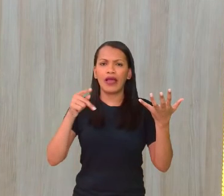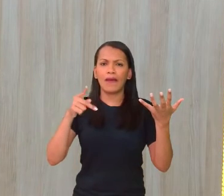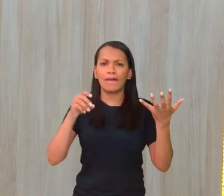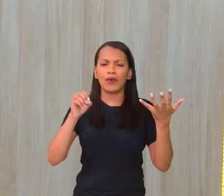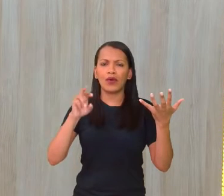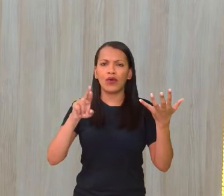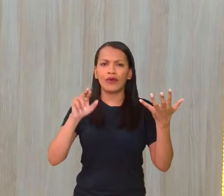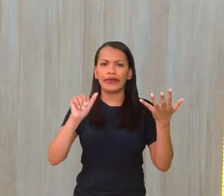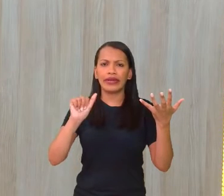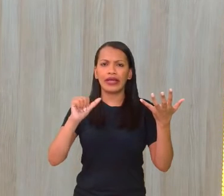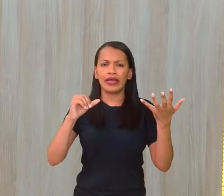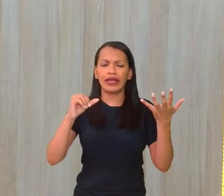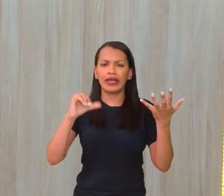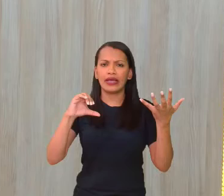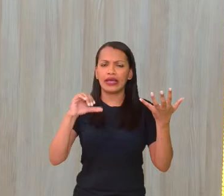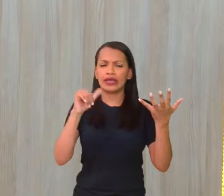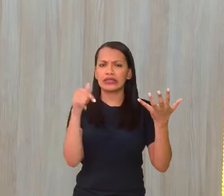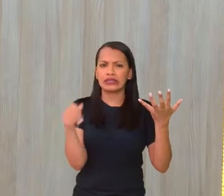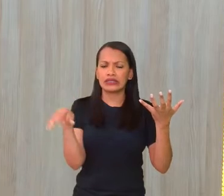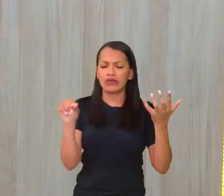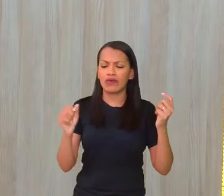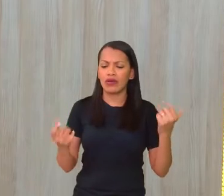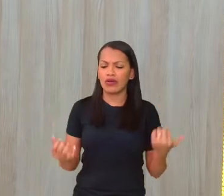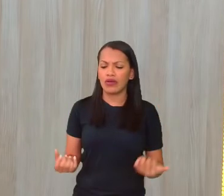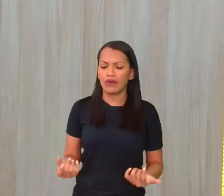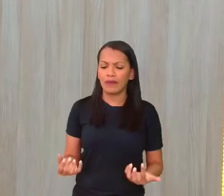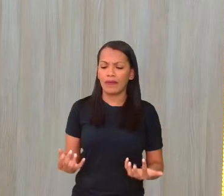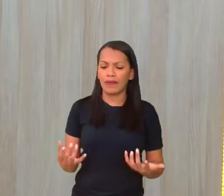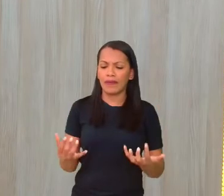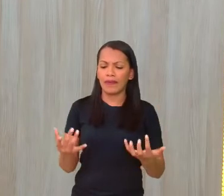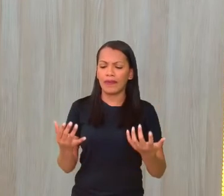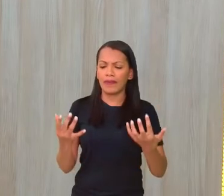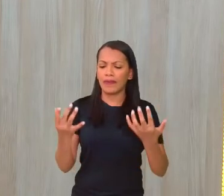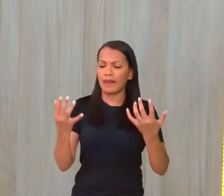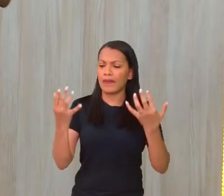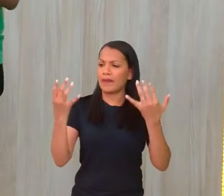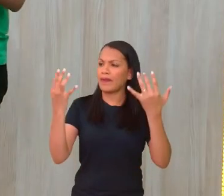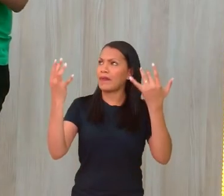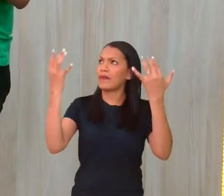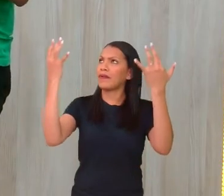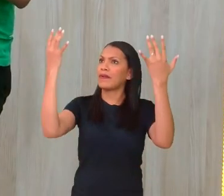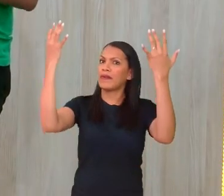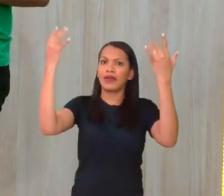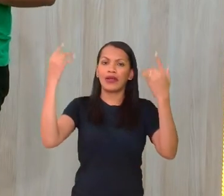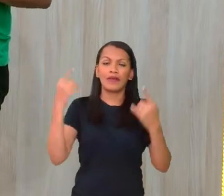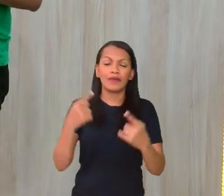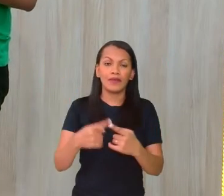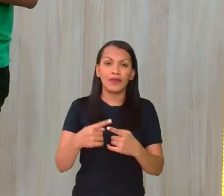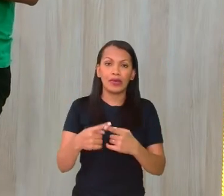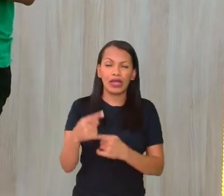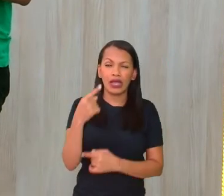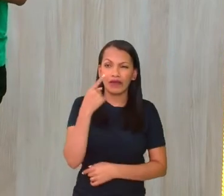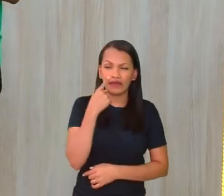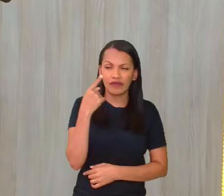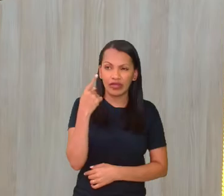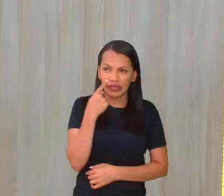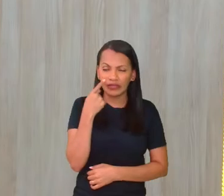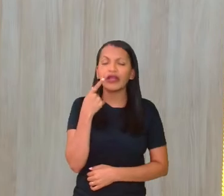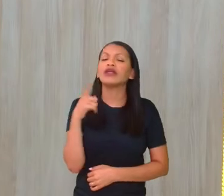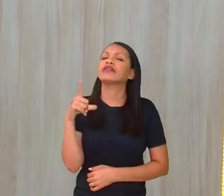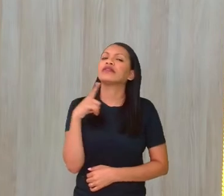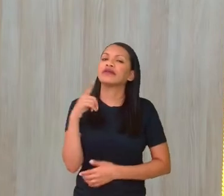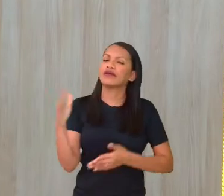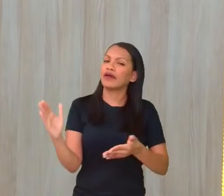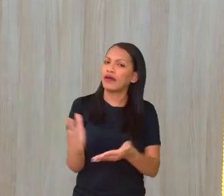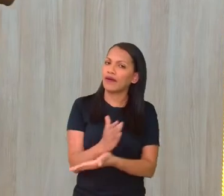aí vem a segunda informação, que aí você já vai entender por que eu trouxe esse termo especificamente. Porque, veja, em algumas